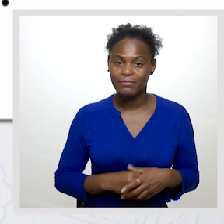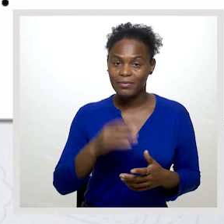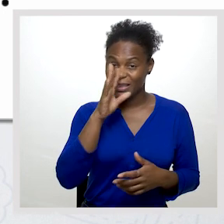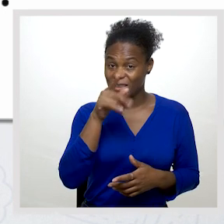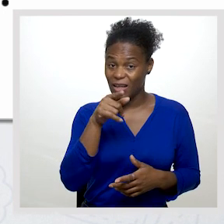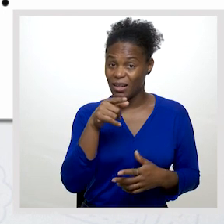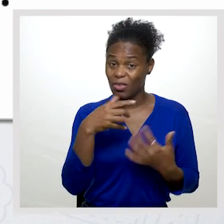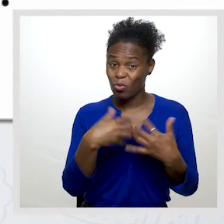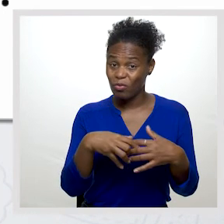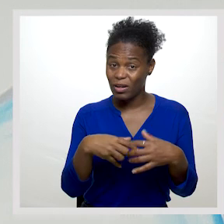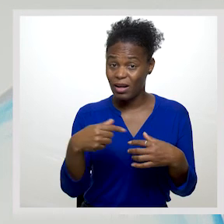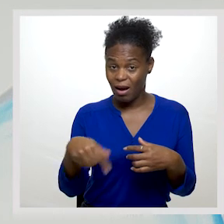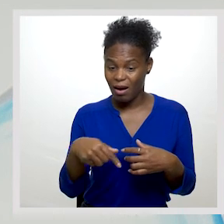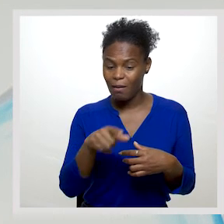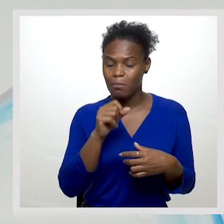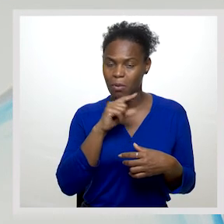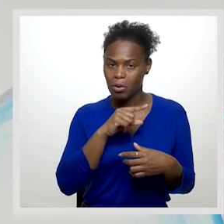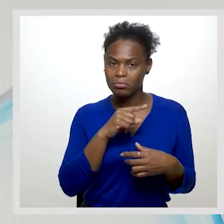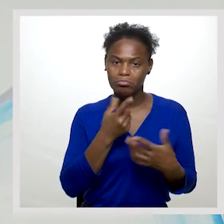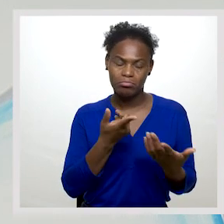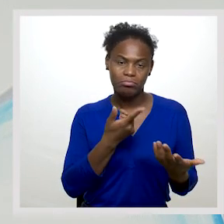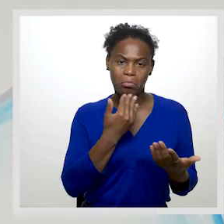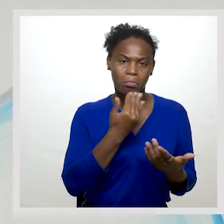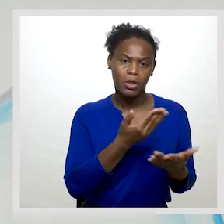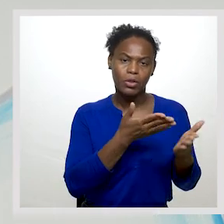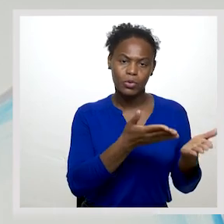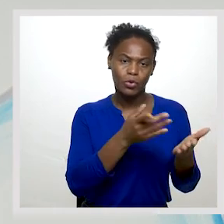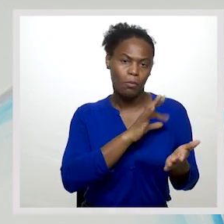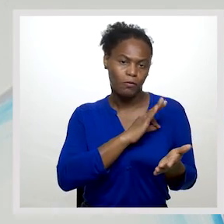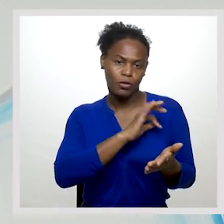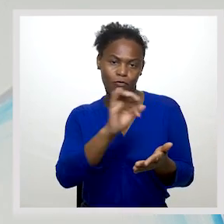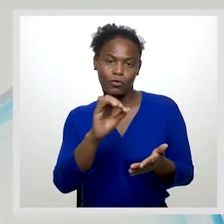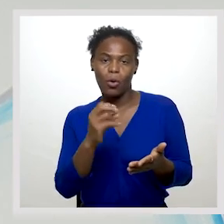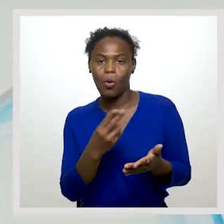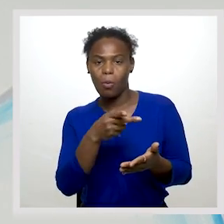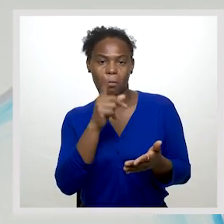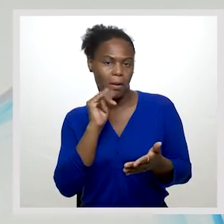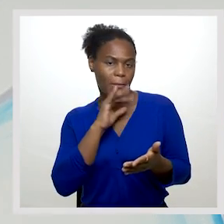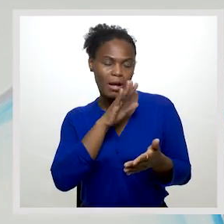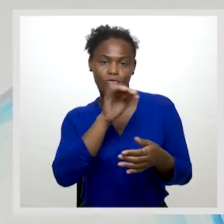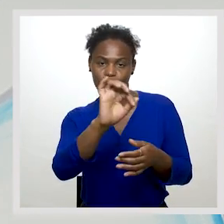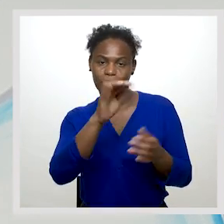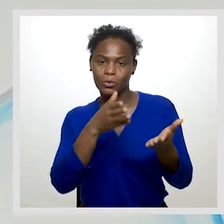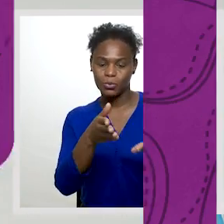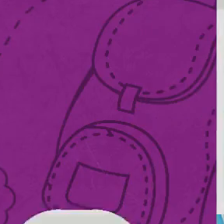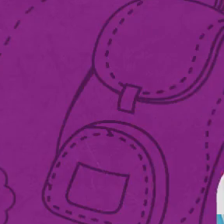Caso encontrarem alguma dúvida, podem contar com o vosso professor ou então encarregados de